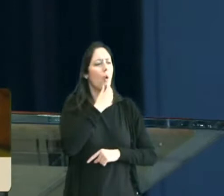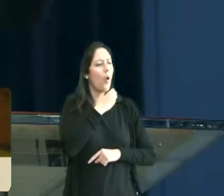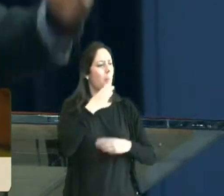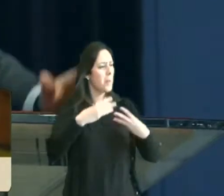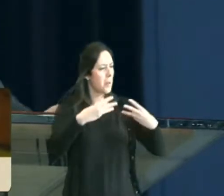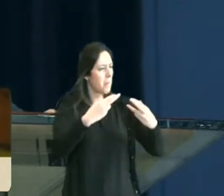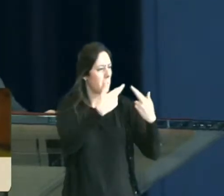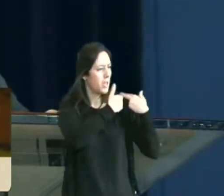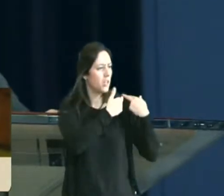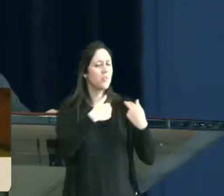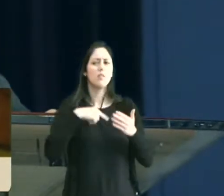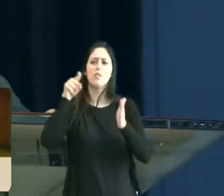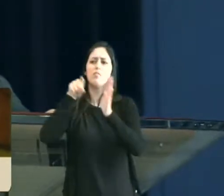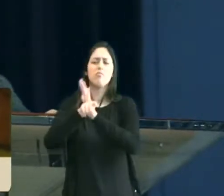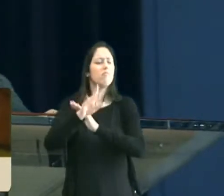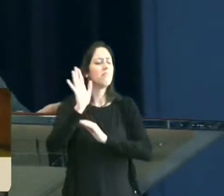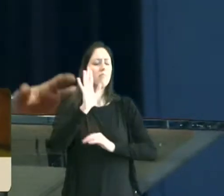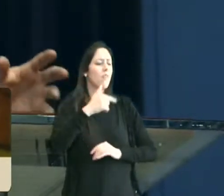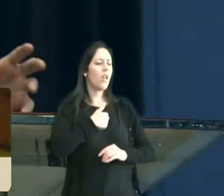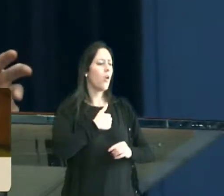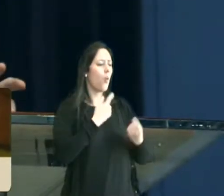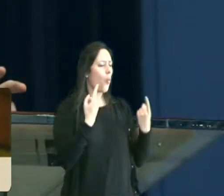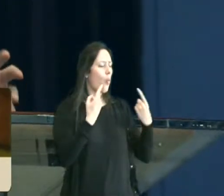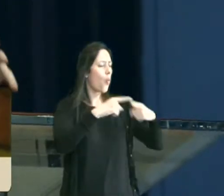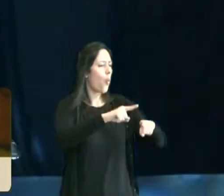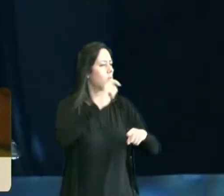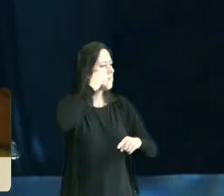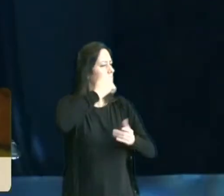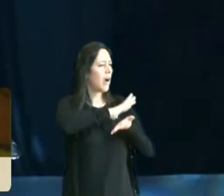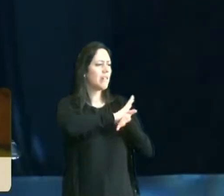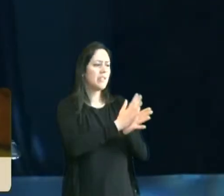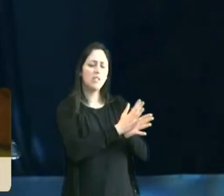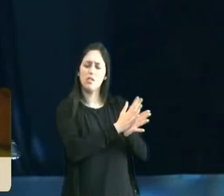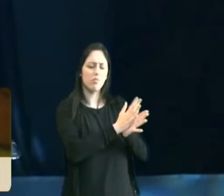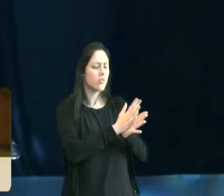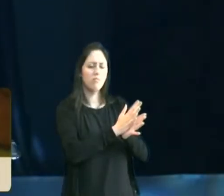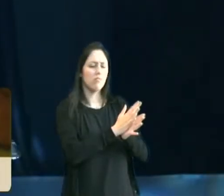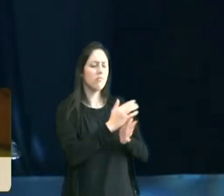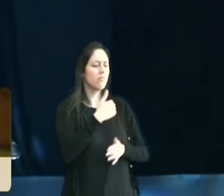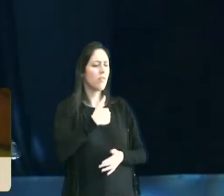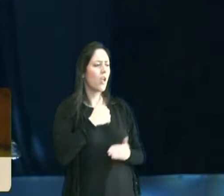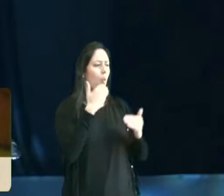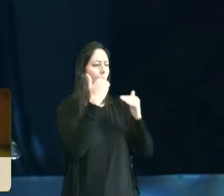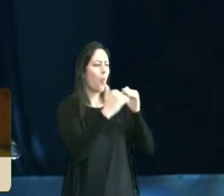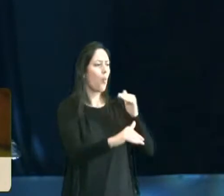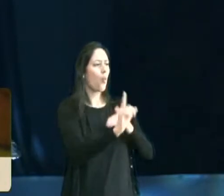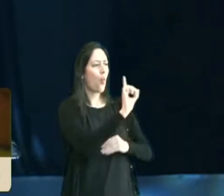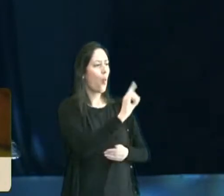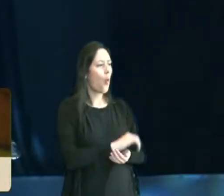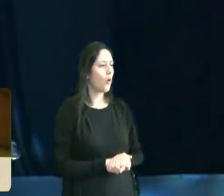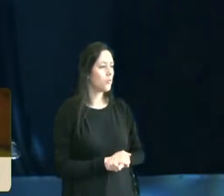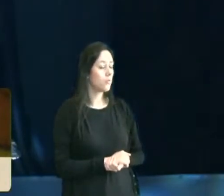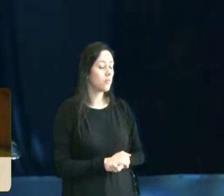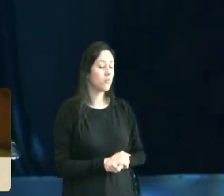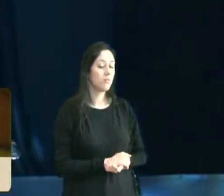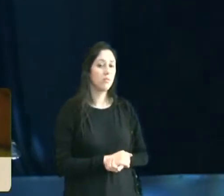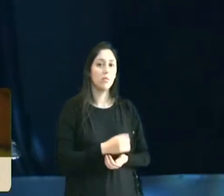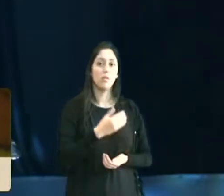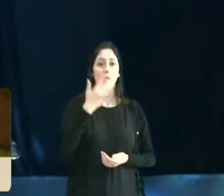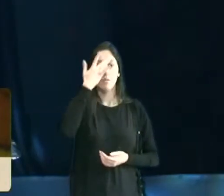me representa. E ele foi execrado, eu estava vendo ali, eles falando